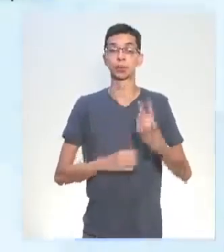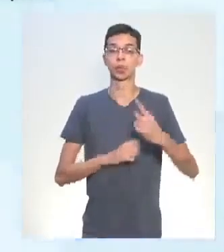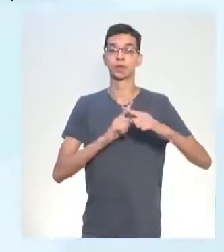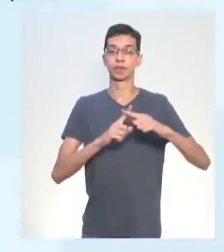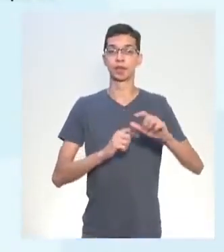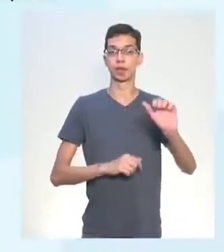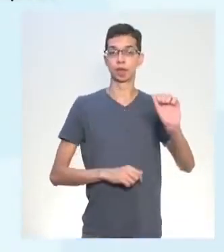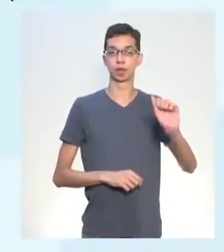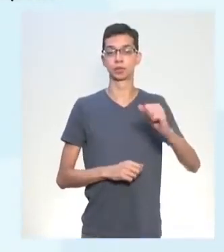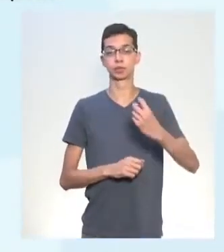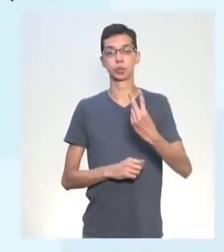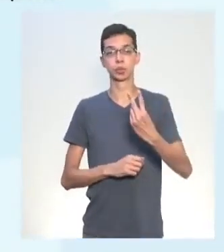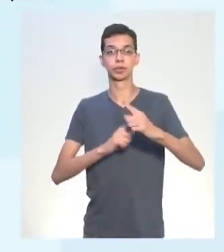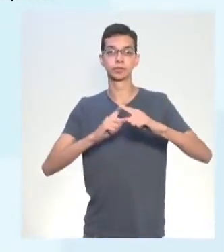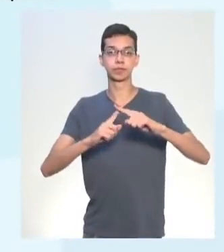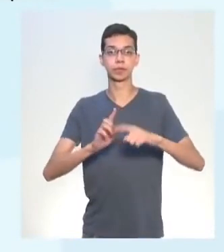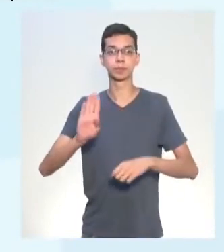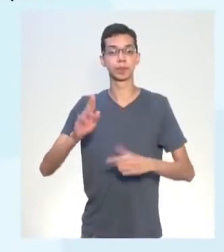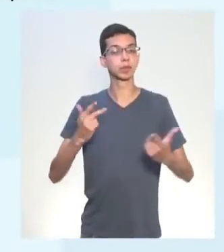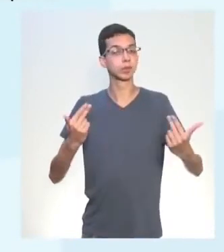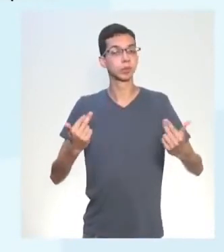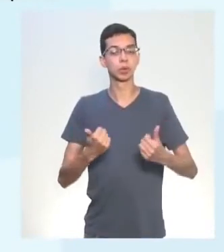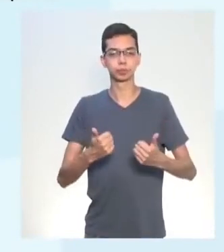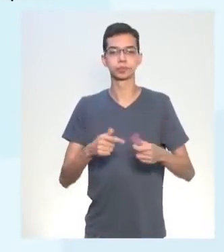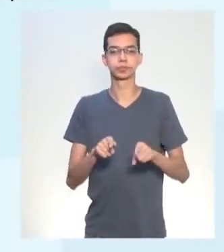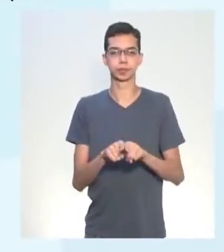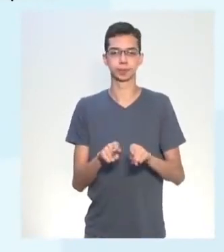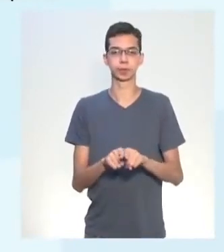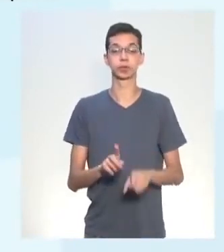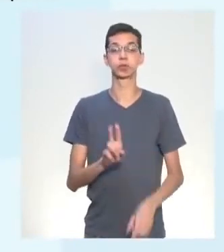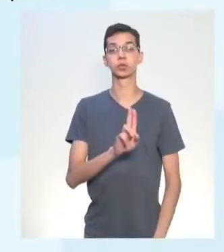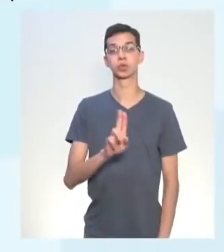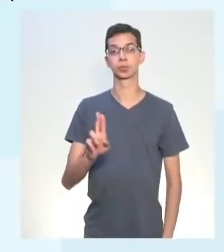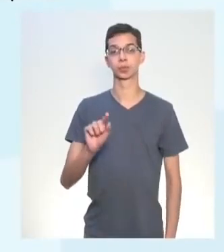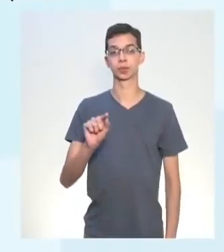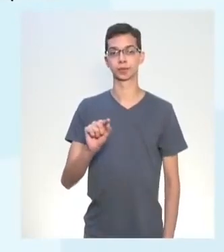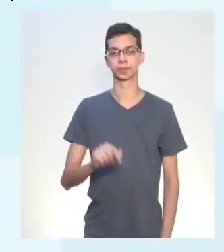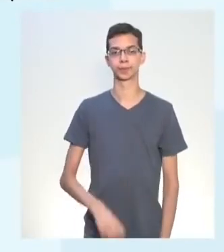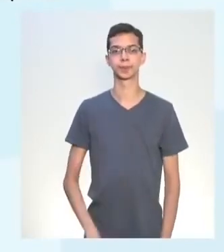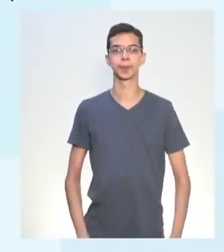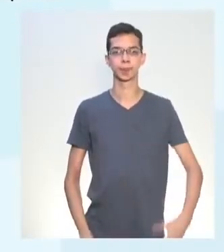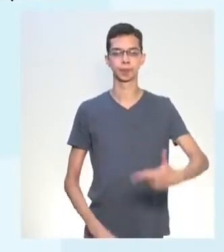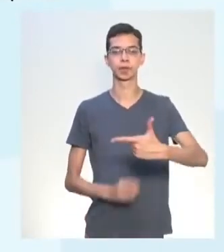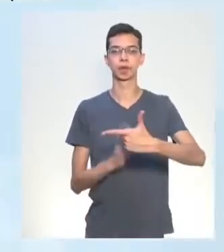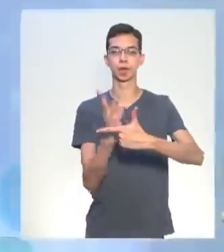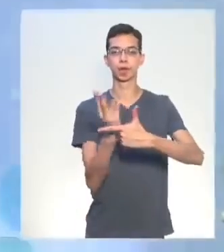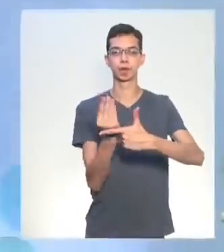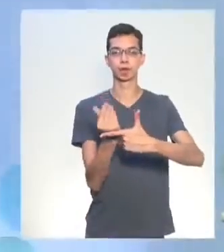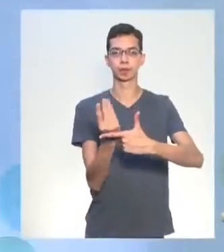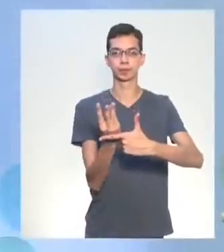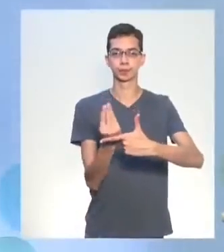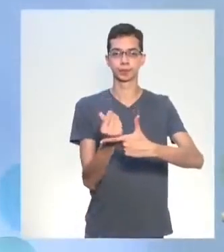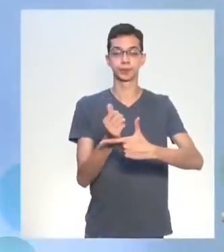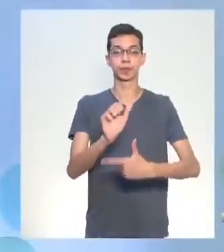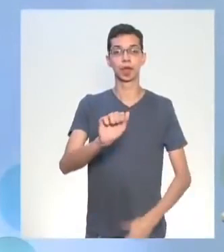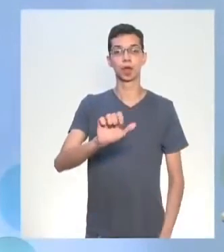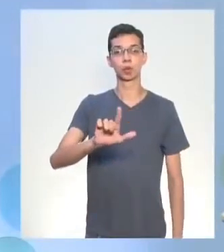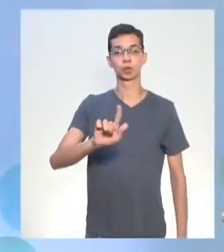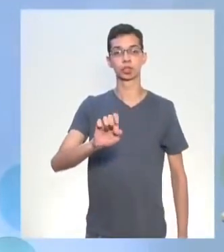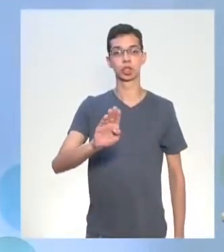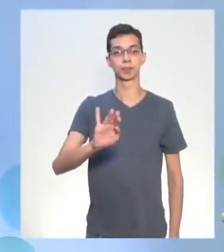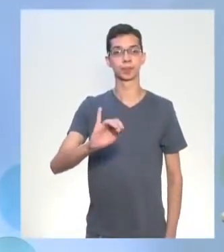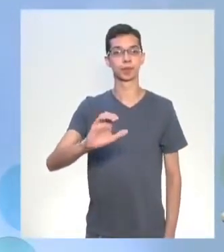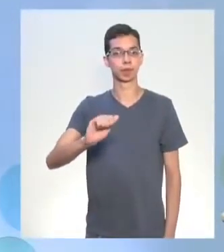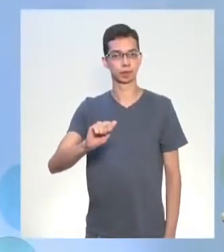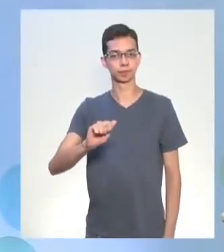isso, muito bem. Isso daí é o que a gente vai chamar de expressão algébrica. Uma escrita matemática, simbólica,